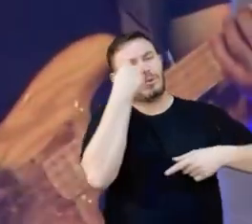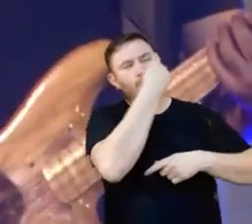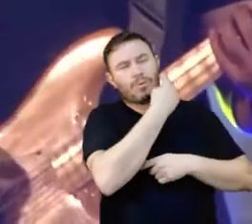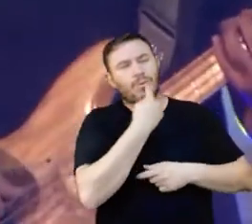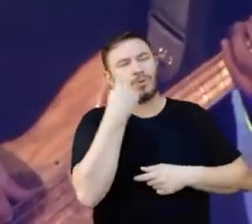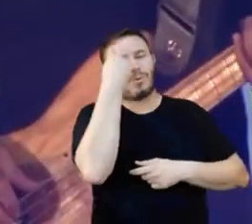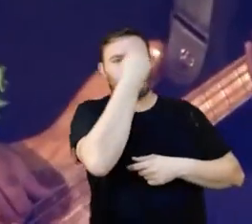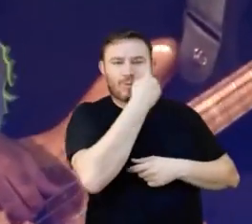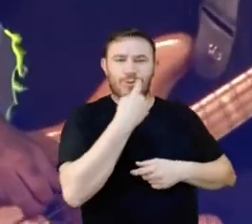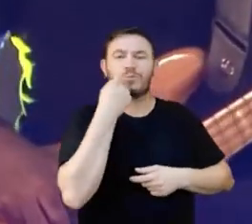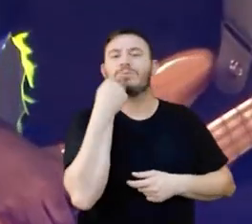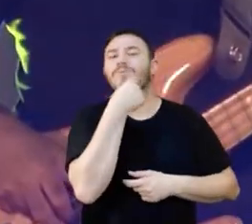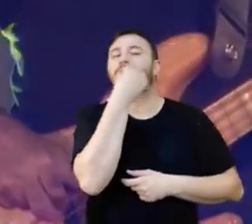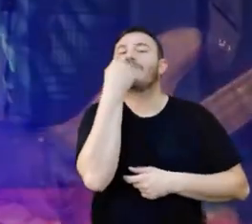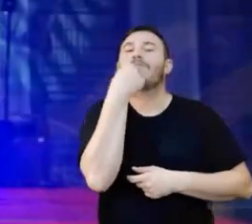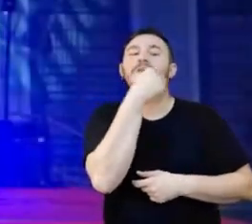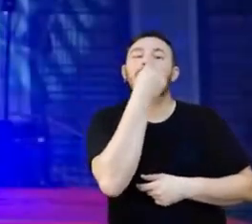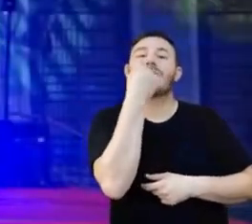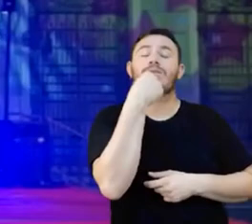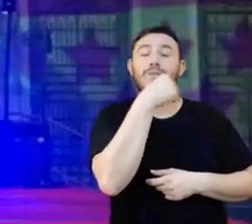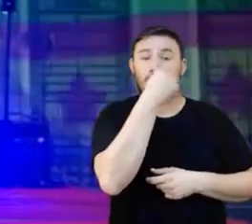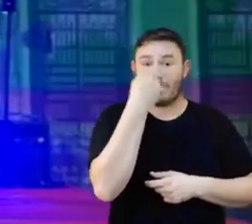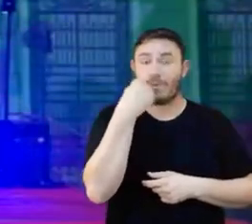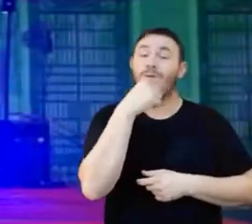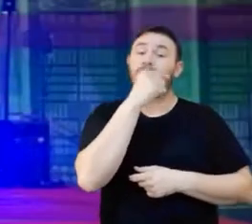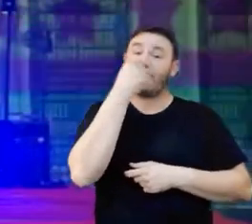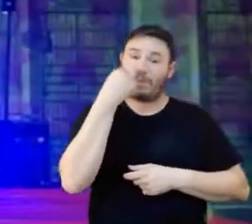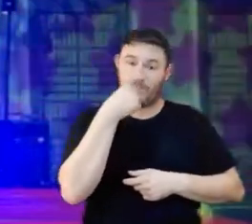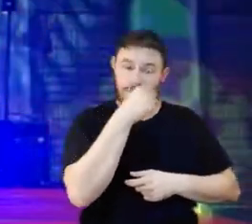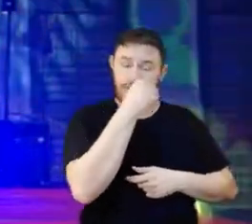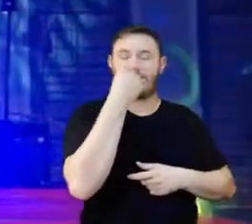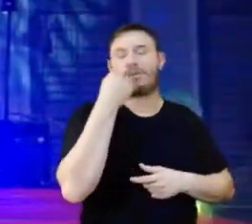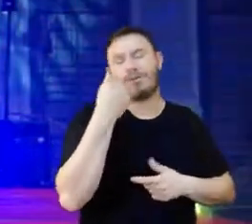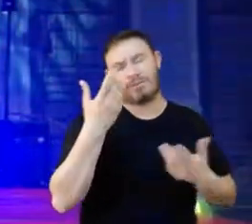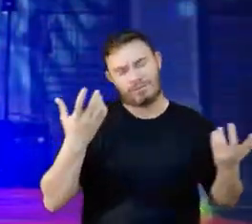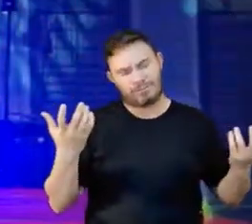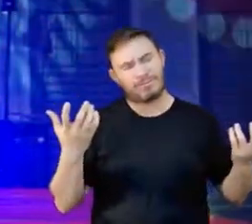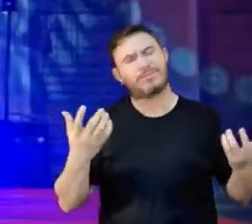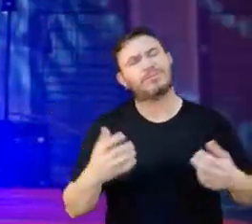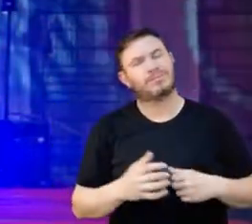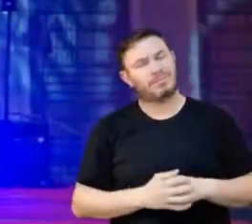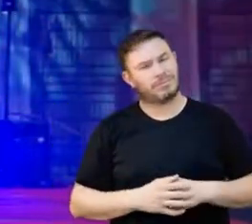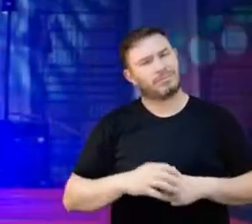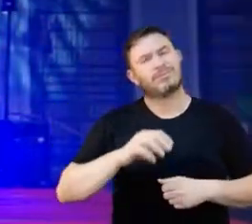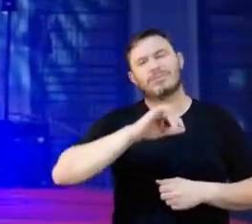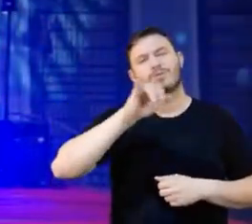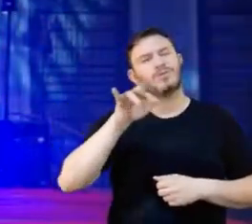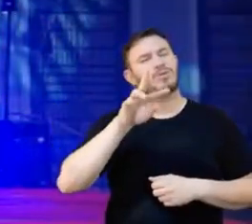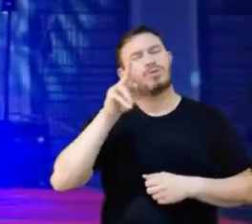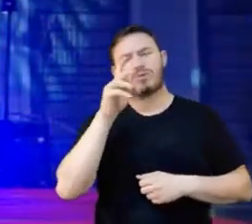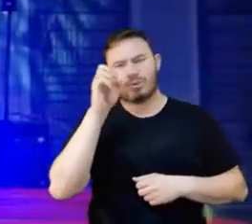teu rosto ruge, teu batom me diz, João,